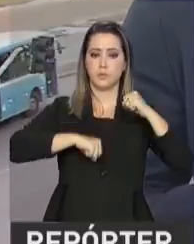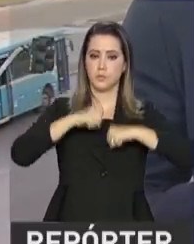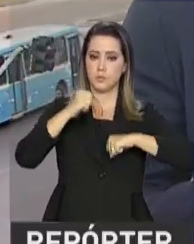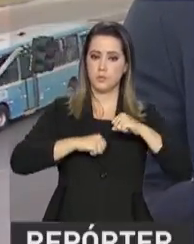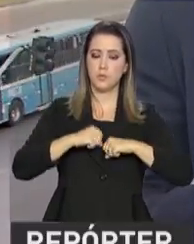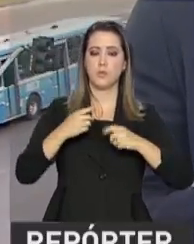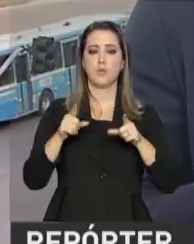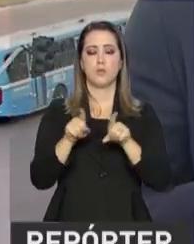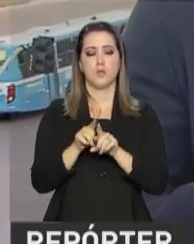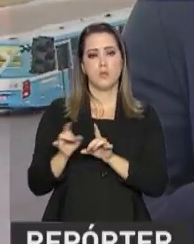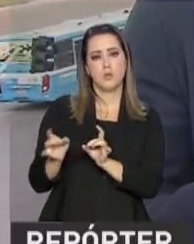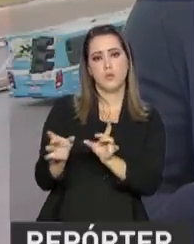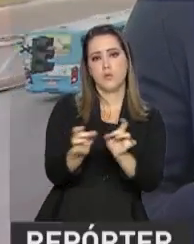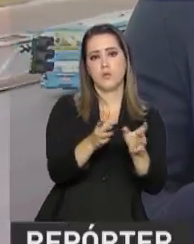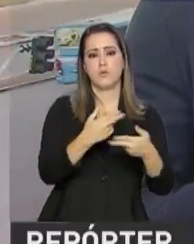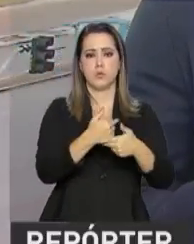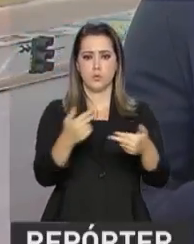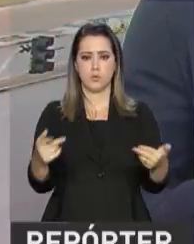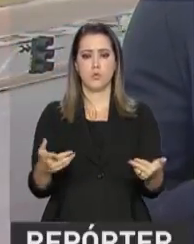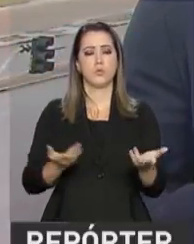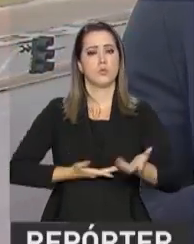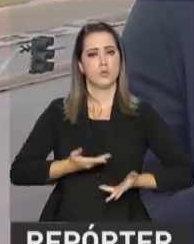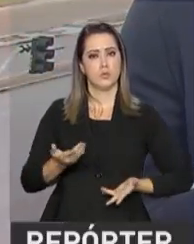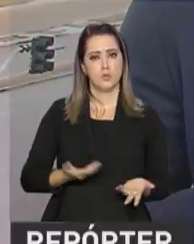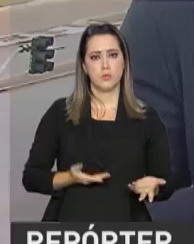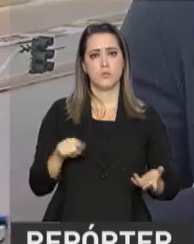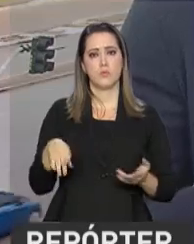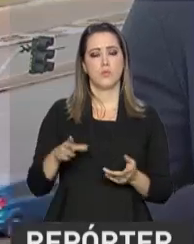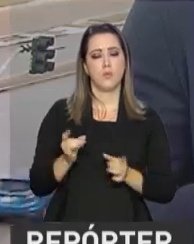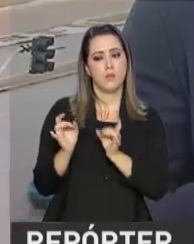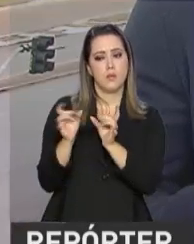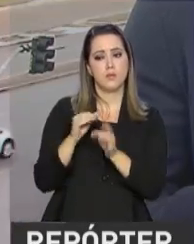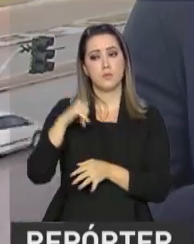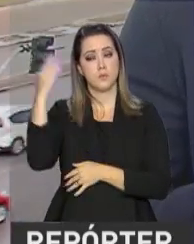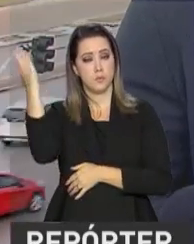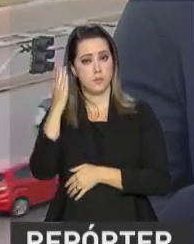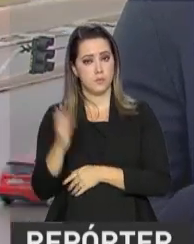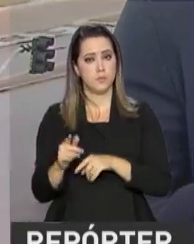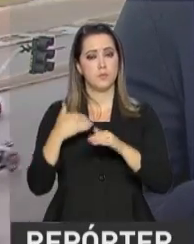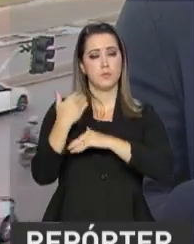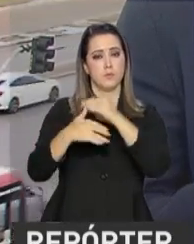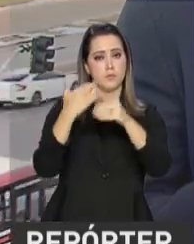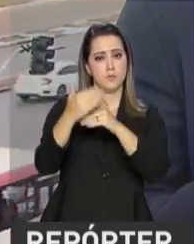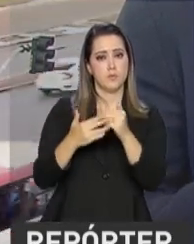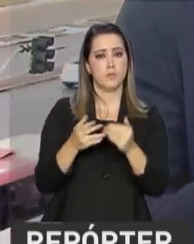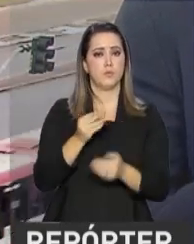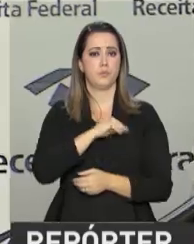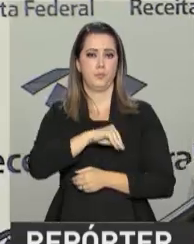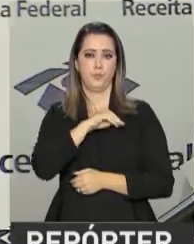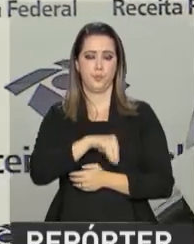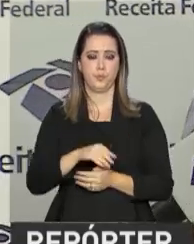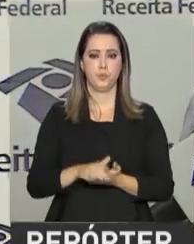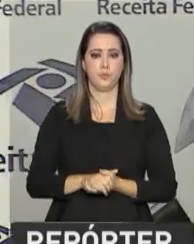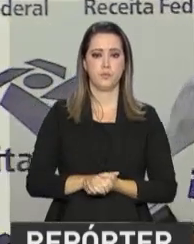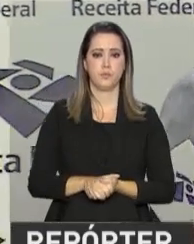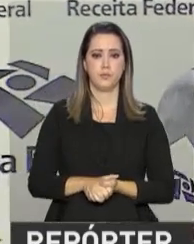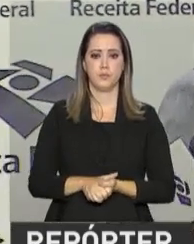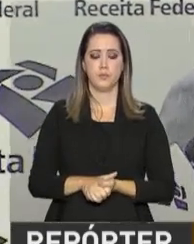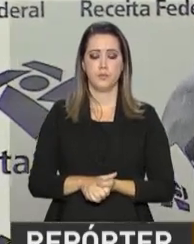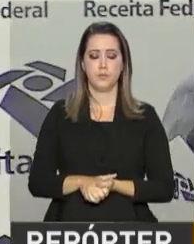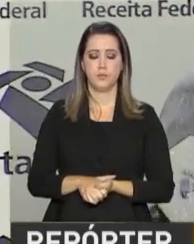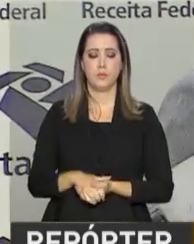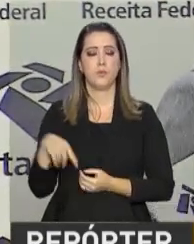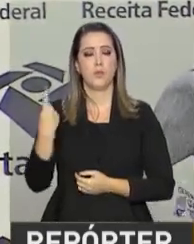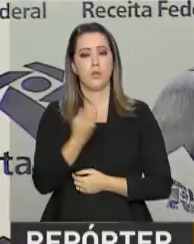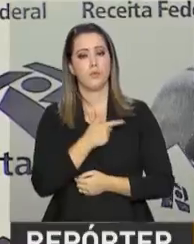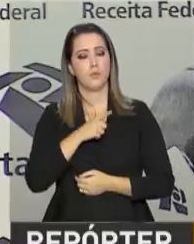industrial, das vendas de bens e serviços, das importações e também o crescimento da massa salarial. Nós temos aí a recuperação da